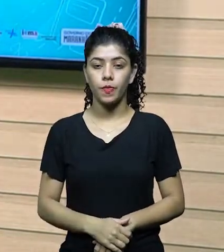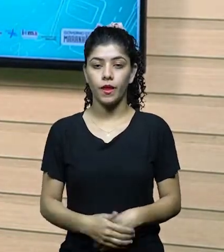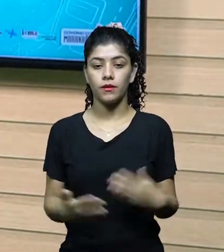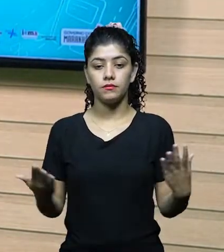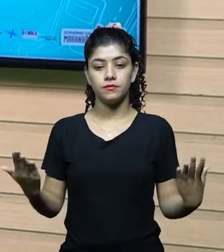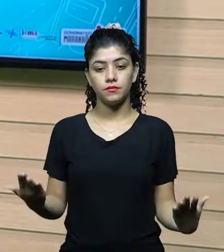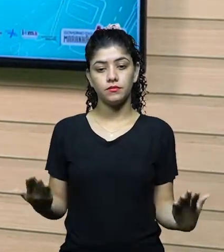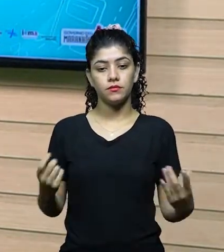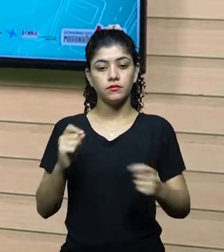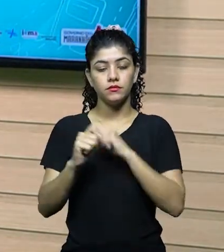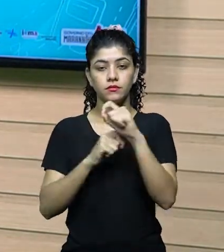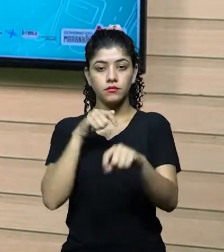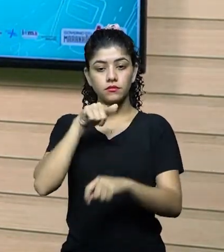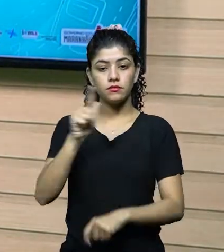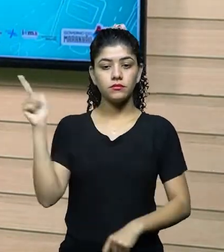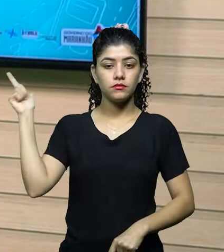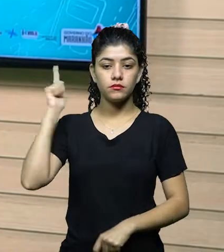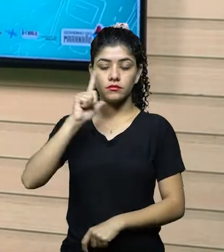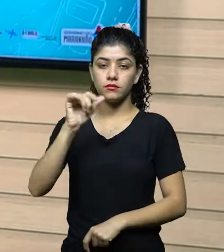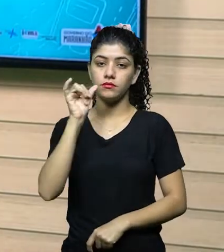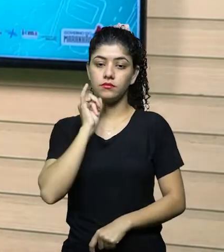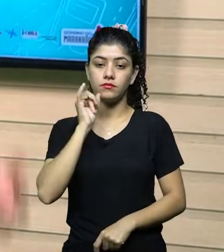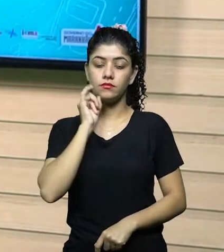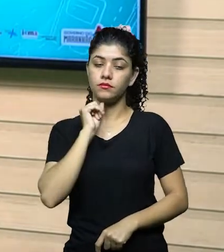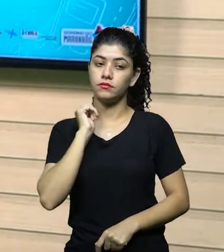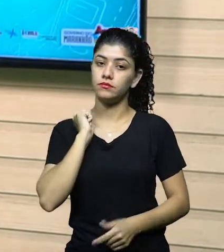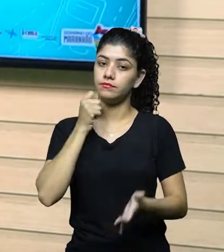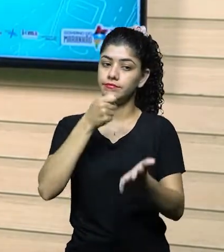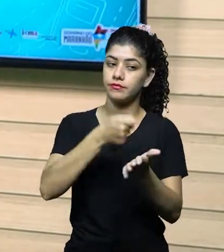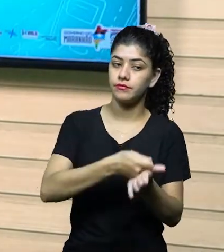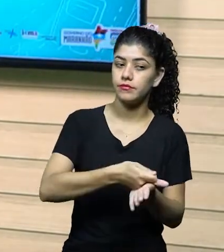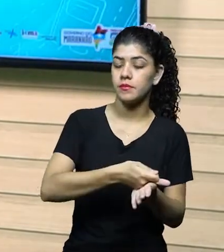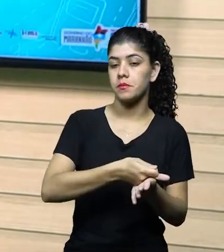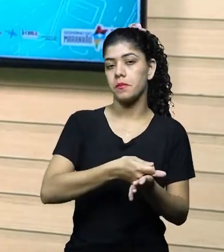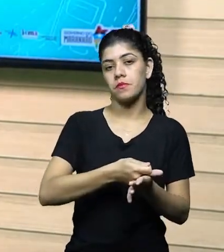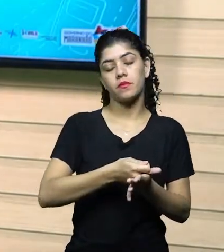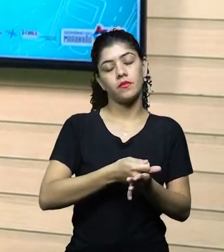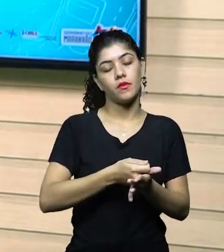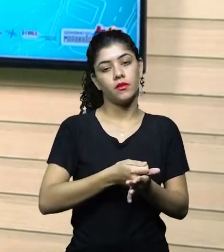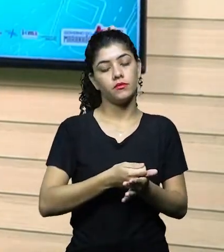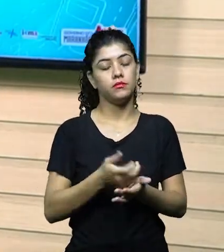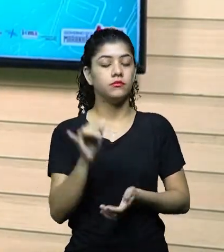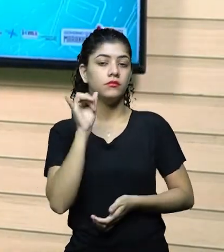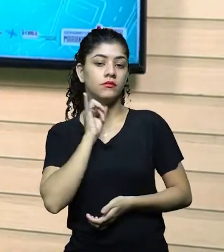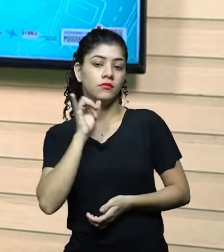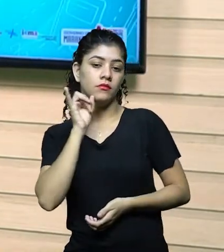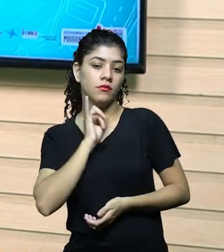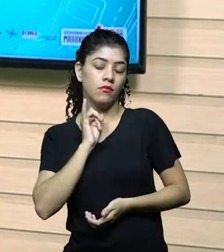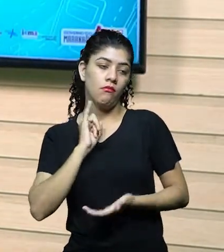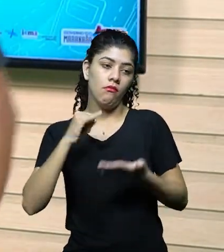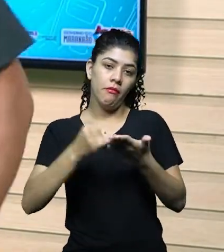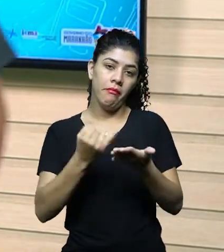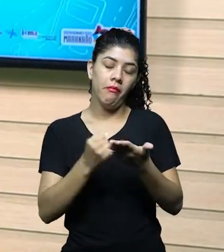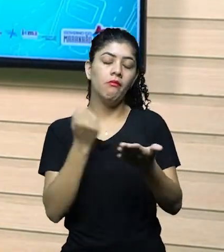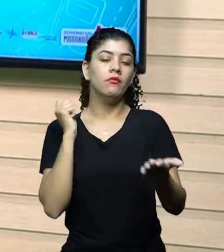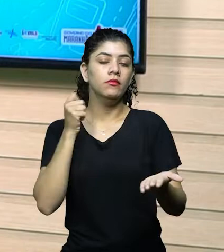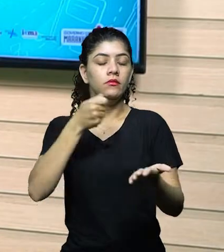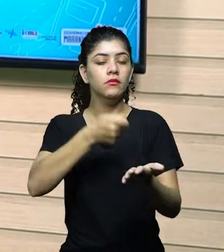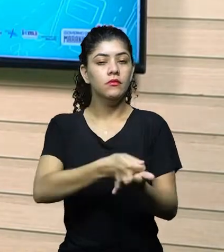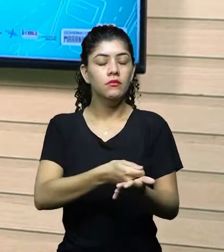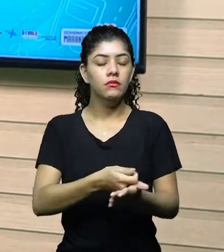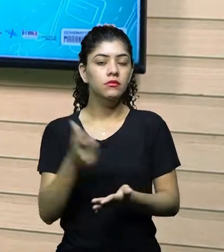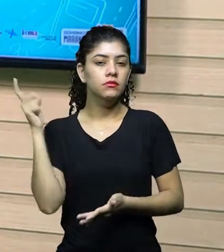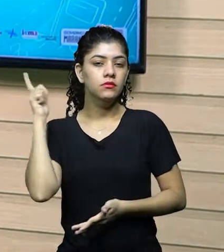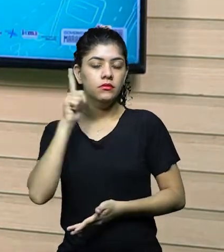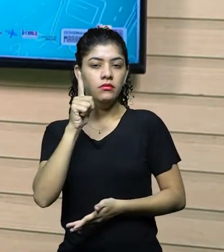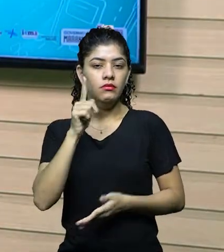Nessas redes você consegue, por exemplo, pagar boletos, você consegue, por exemplo, pagar tributos, você consegue,